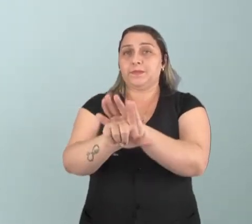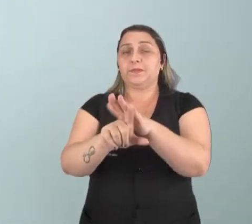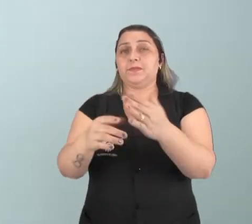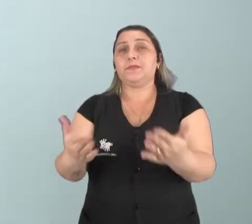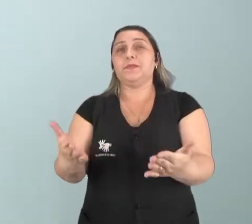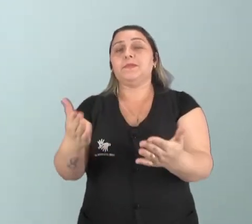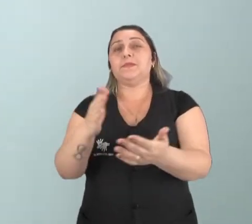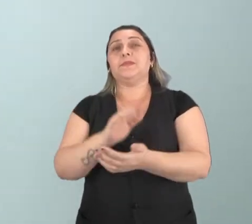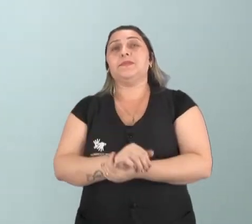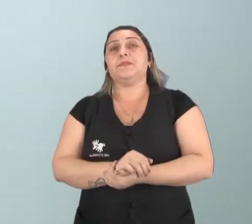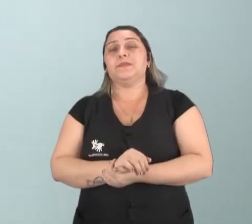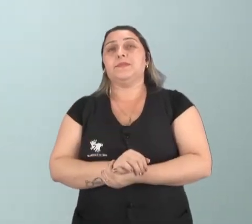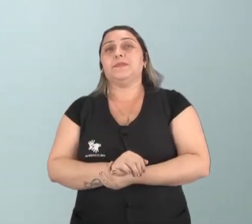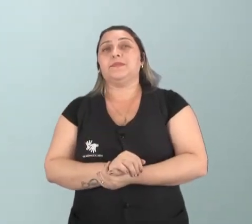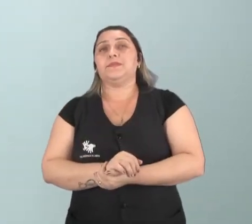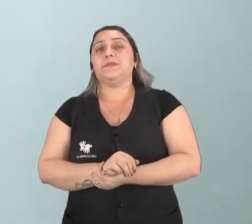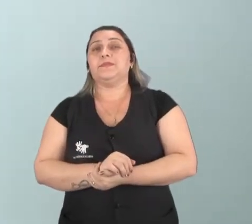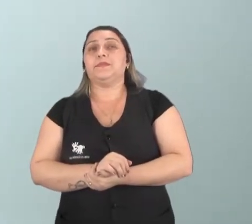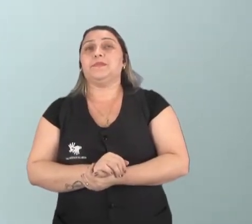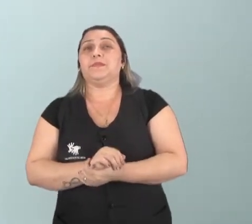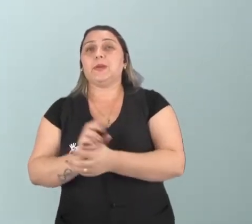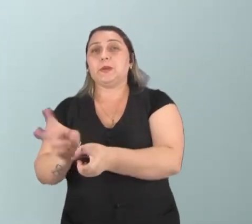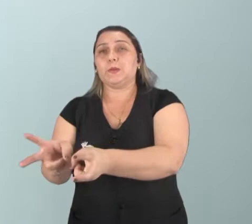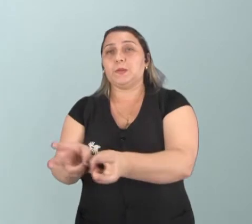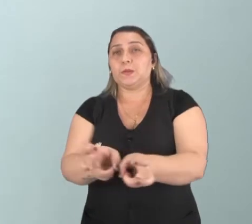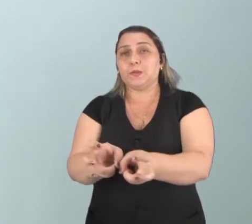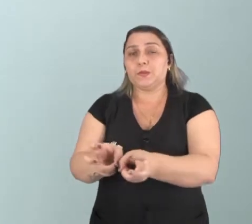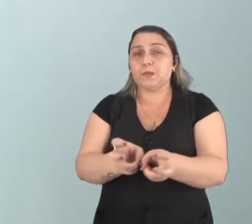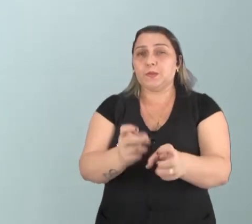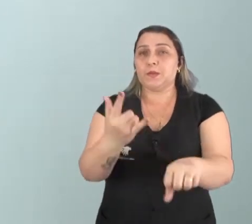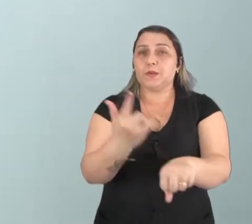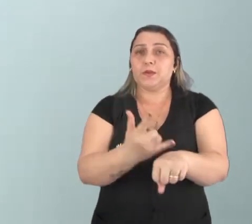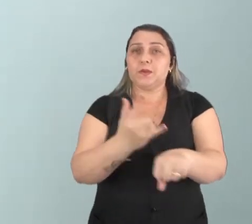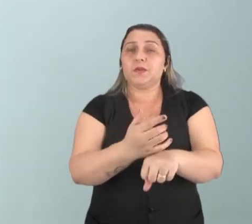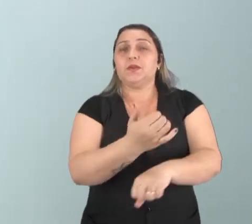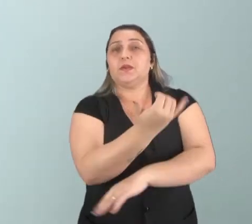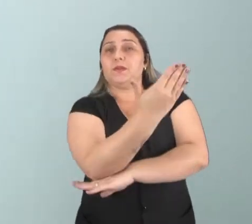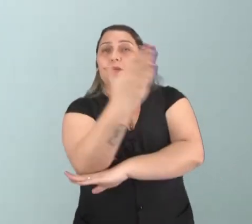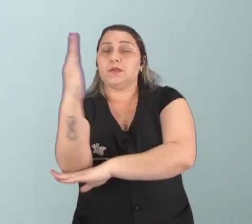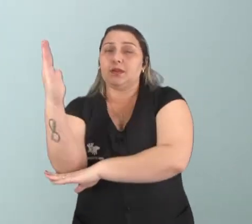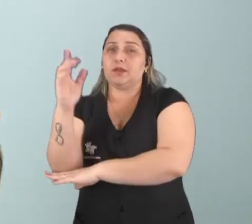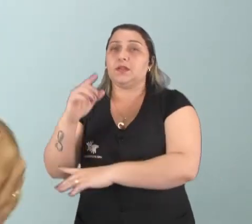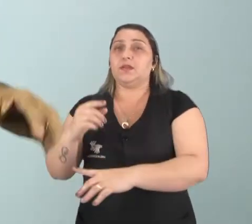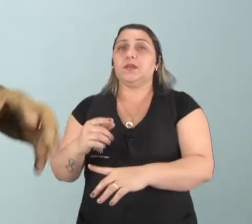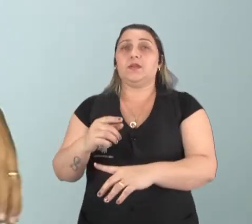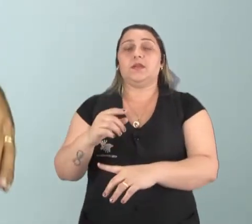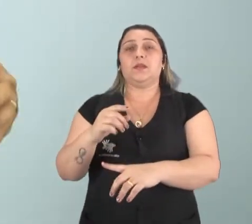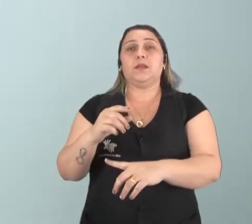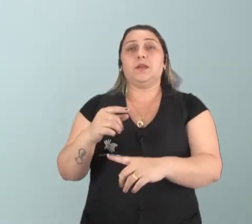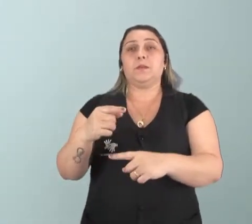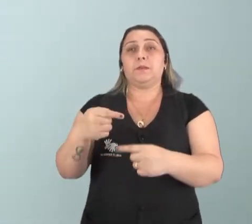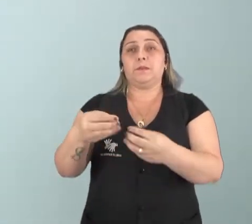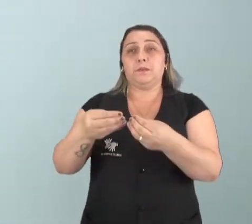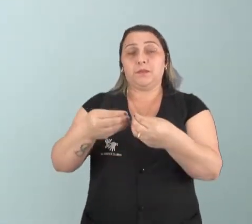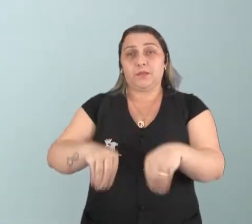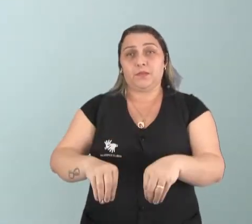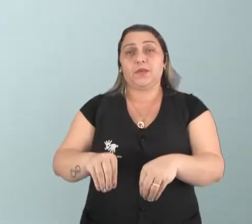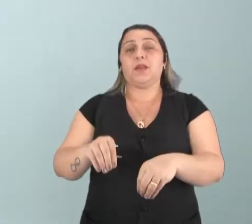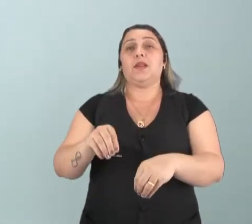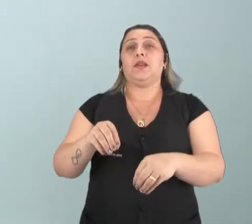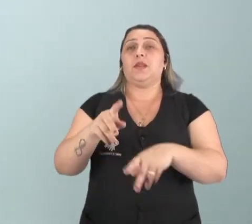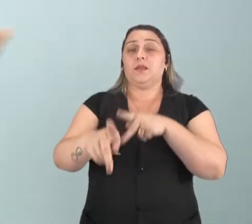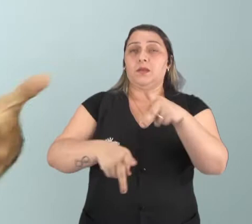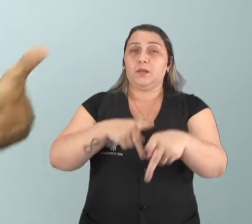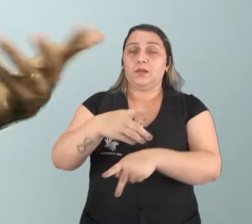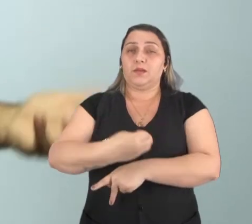repente, os exploradores da garimpagem, da madeira, não venham a comprometer a área onde essas populações